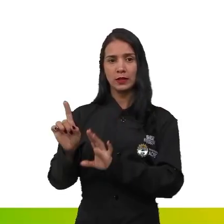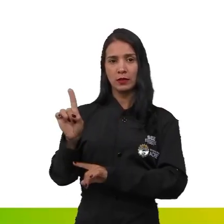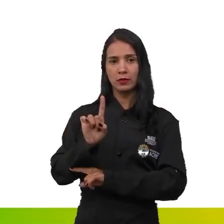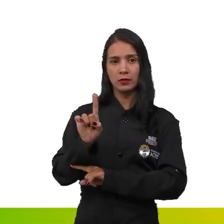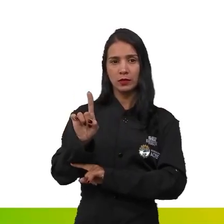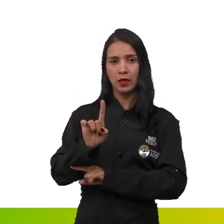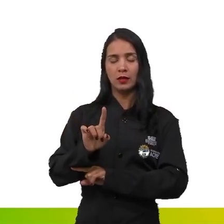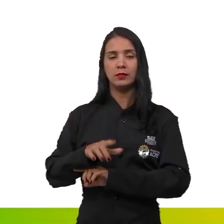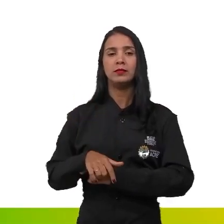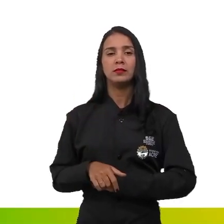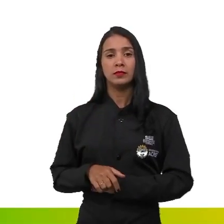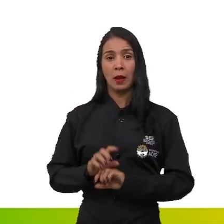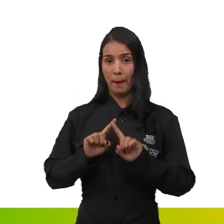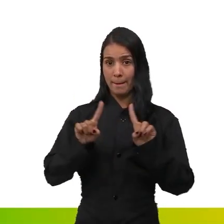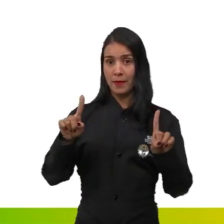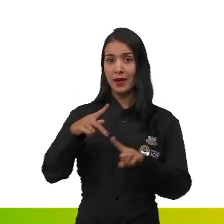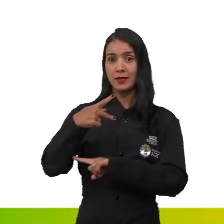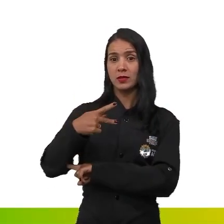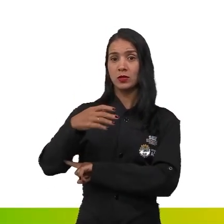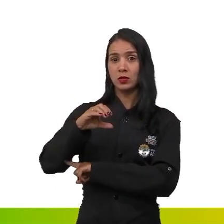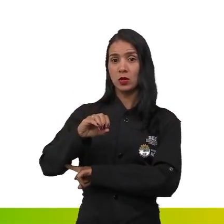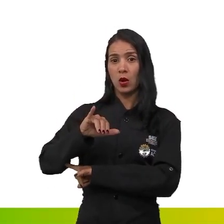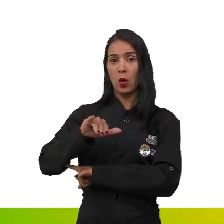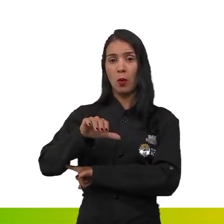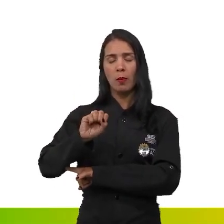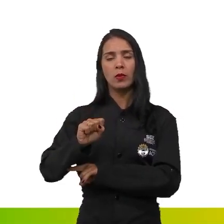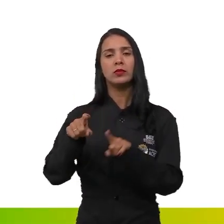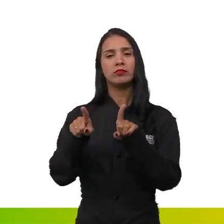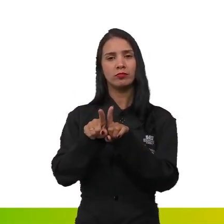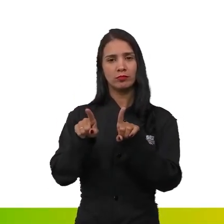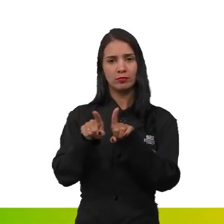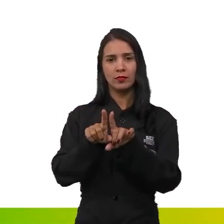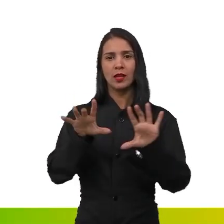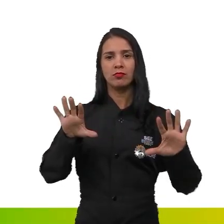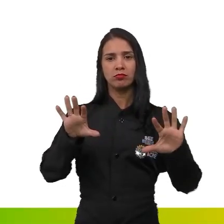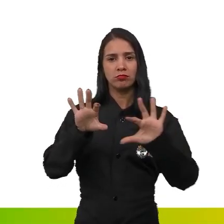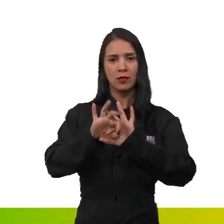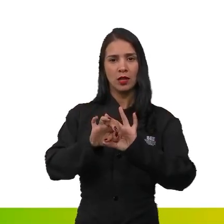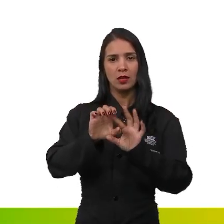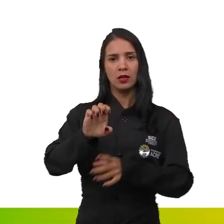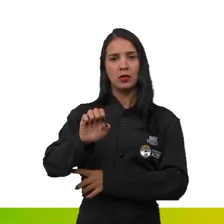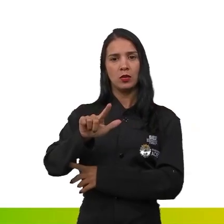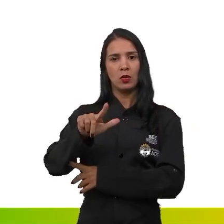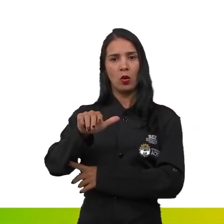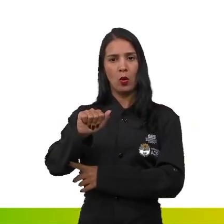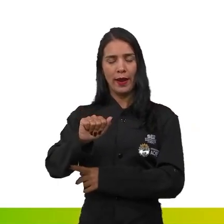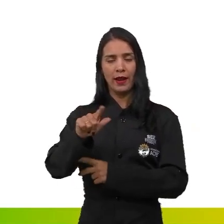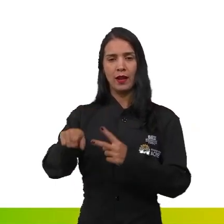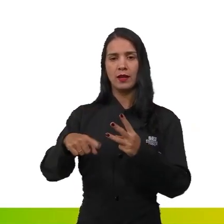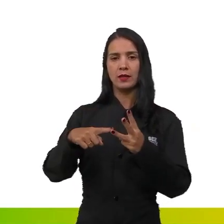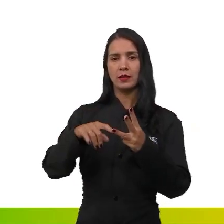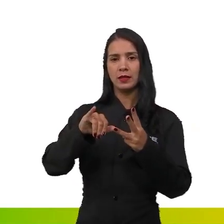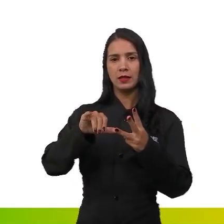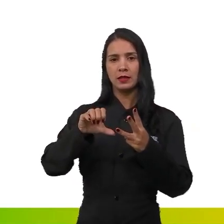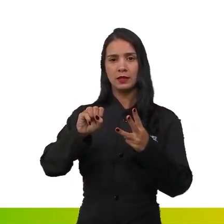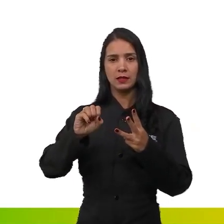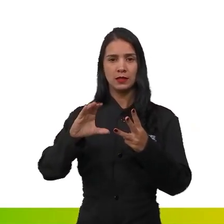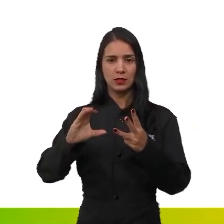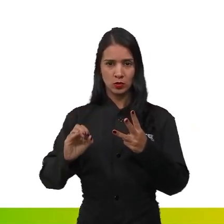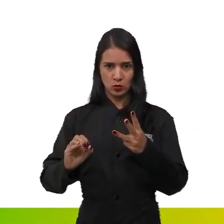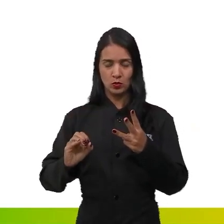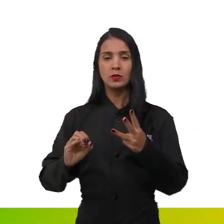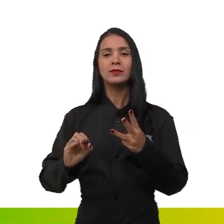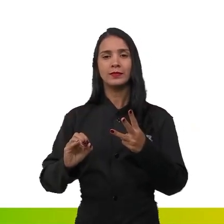essa relação, assim como o ela e o isso também fazem parte desse rol, tá